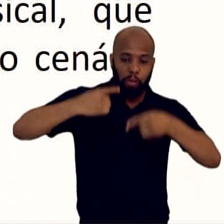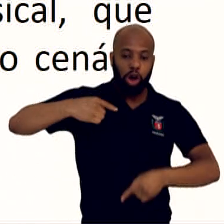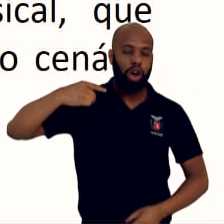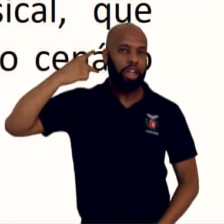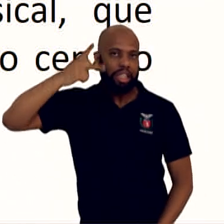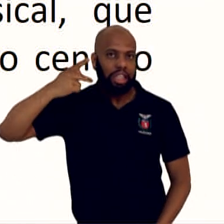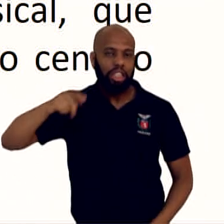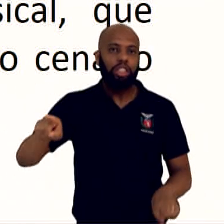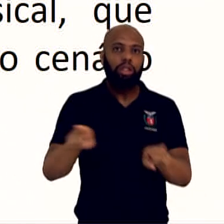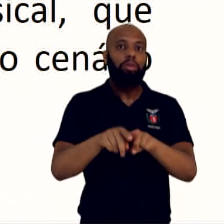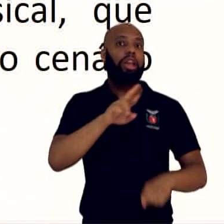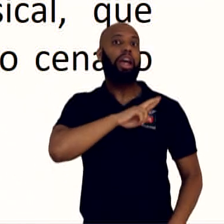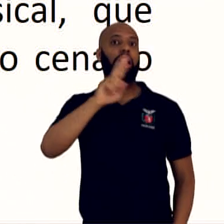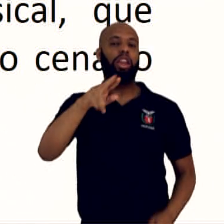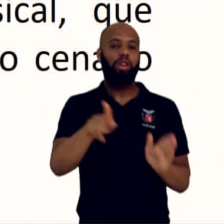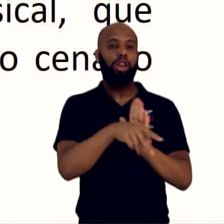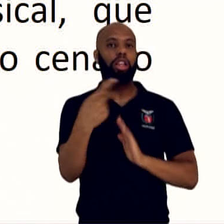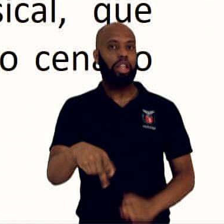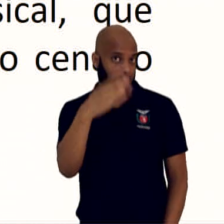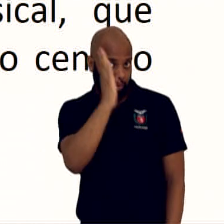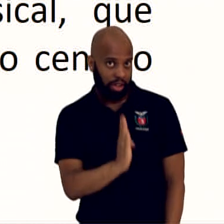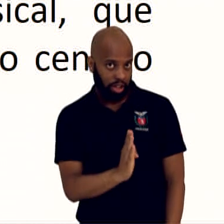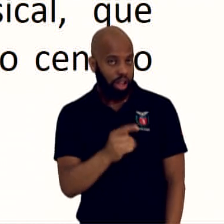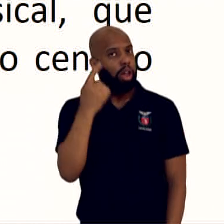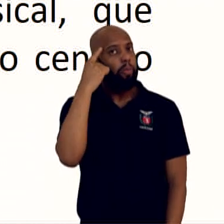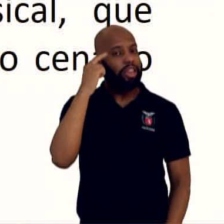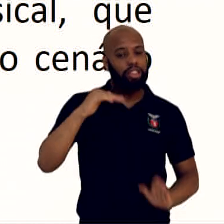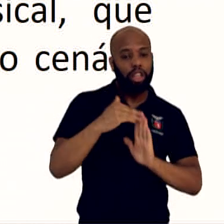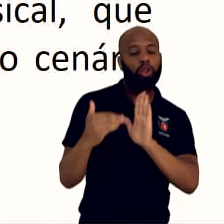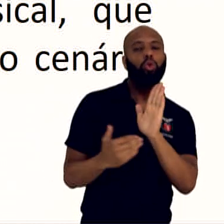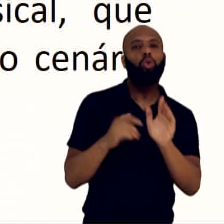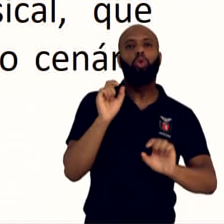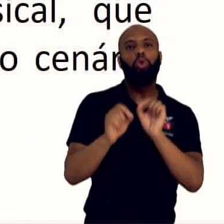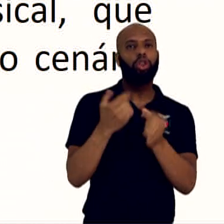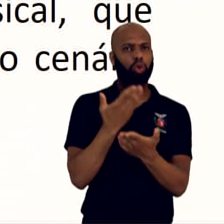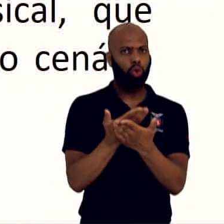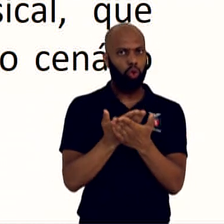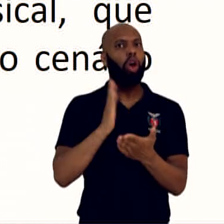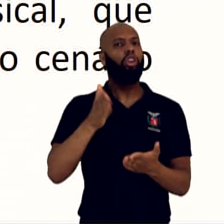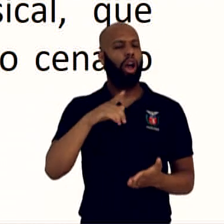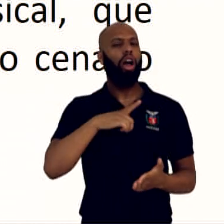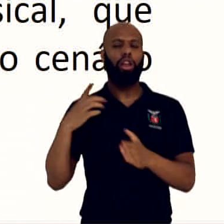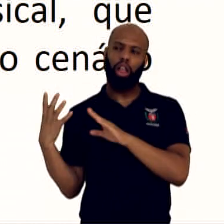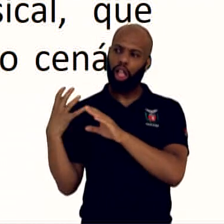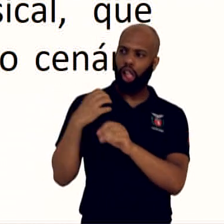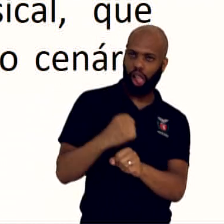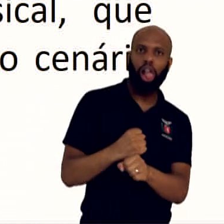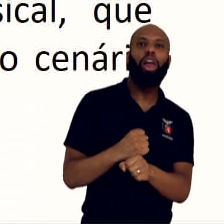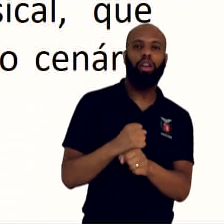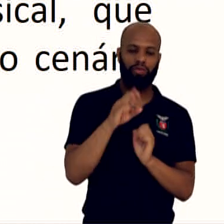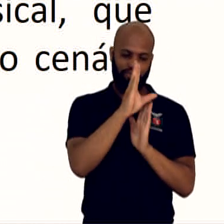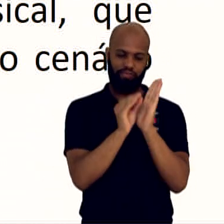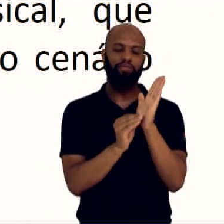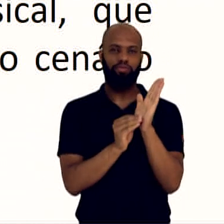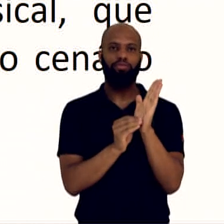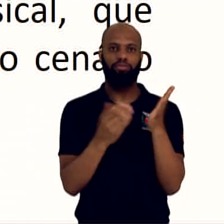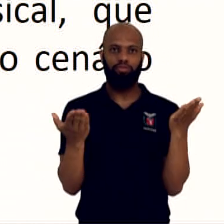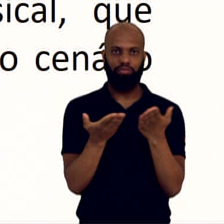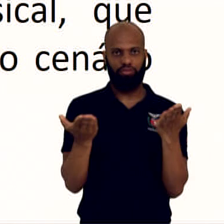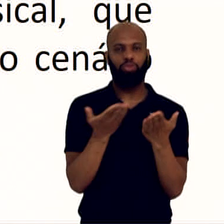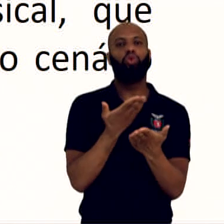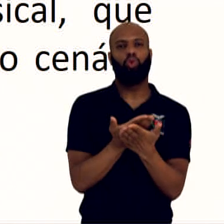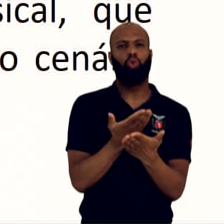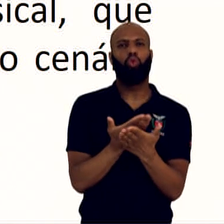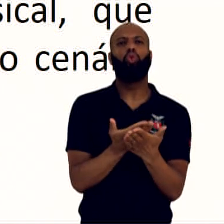religioso brasileiro. Vamos pensar tudo que a gente viu, que a gente já viu bastante coisa, né? Já vimos uma